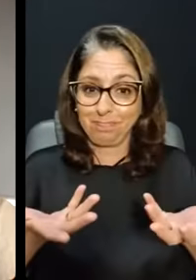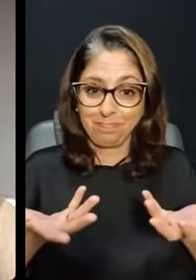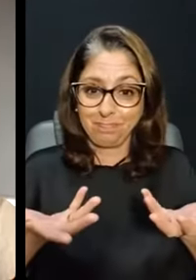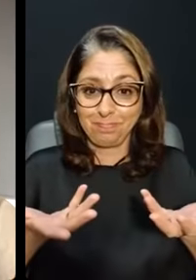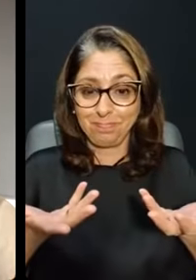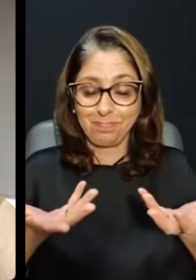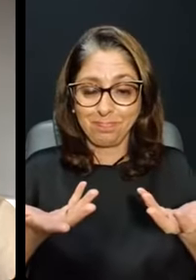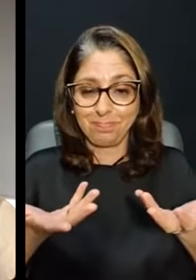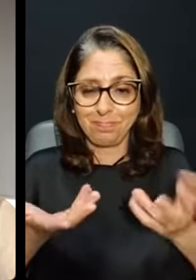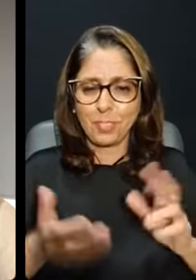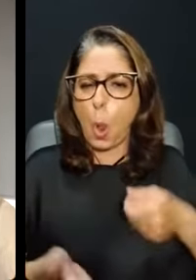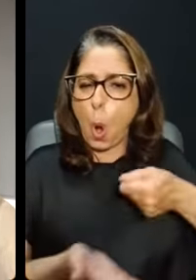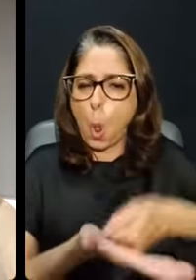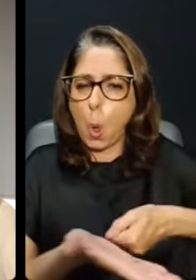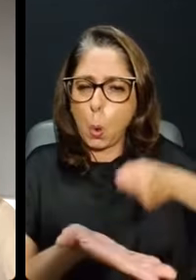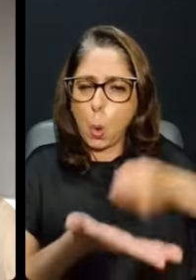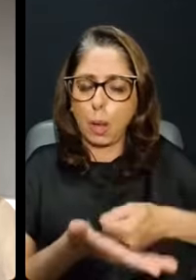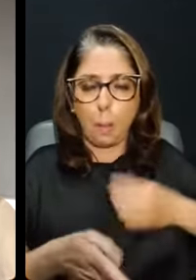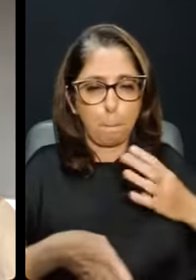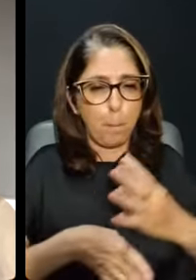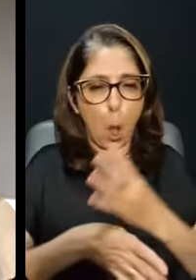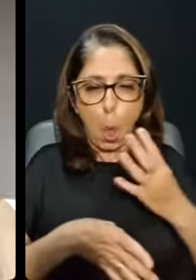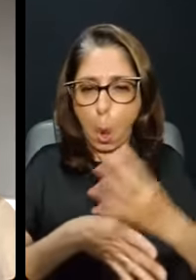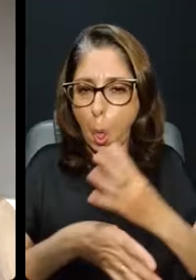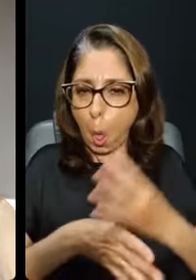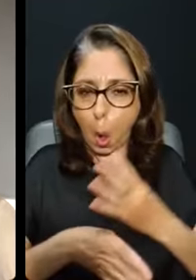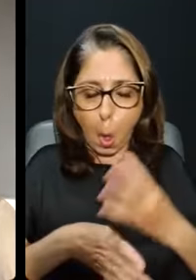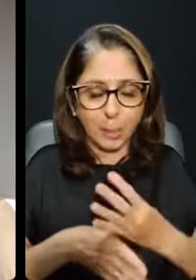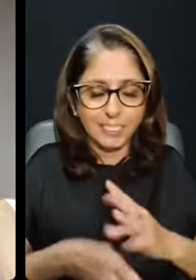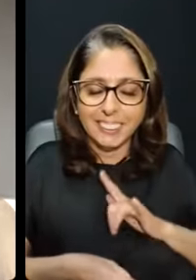caminho, trabalho, respiro, amo.